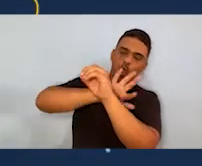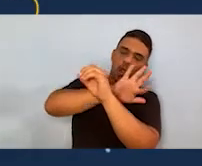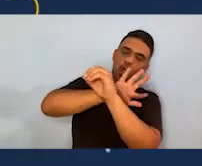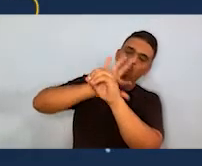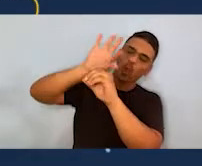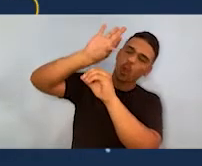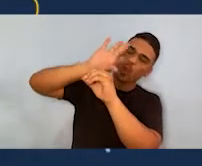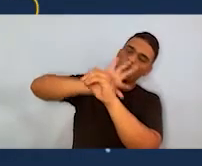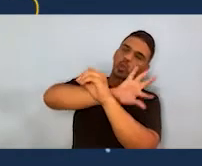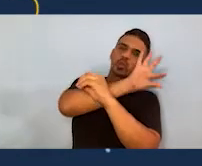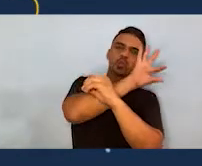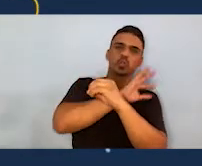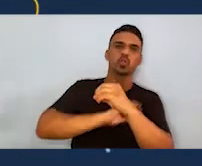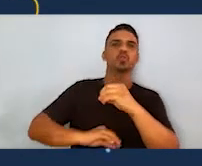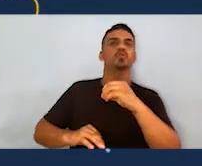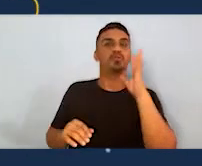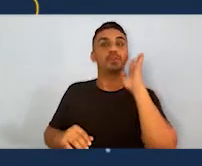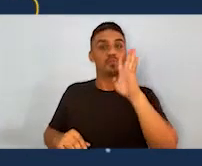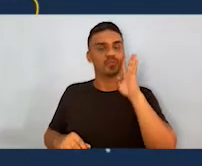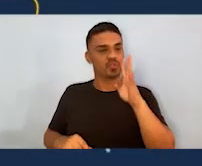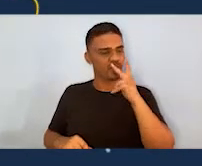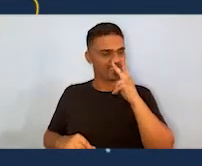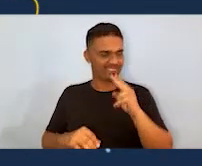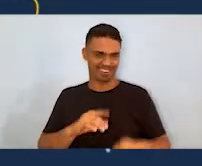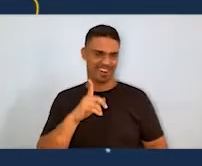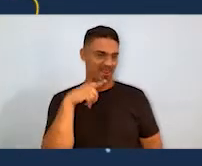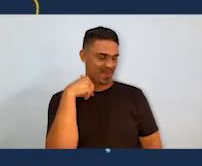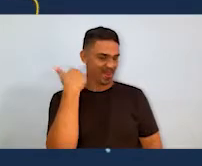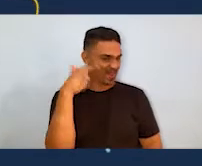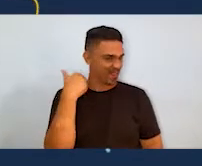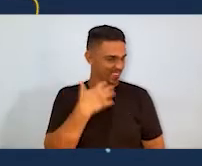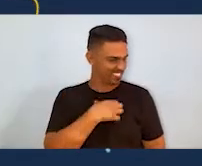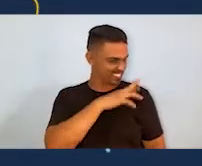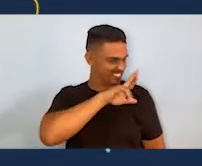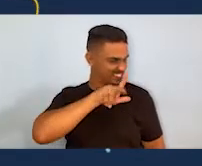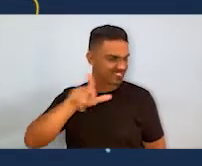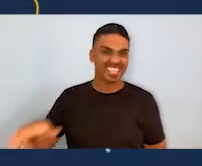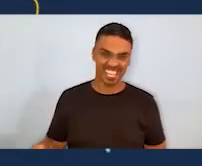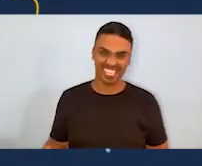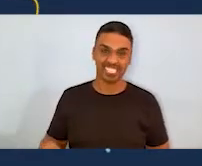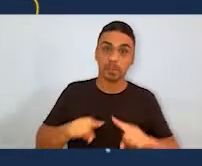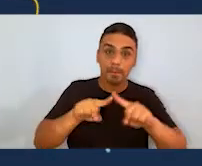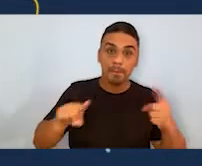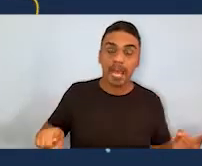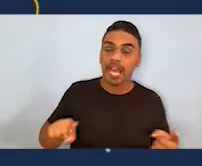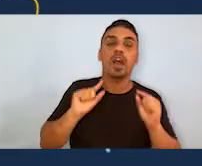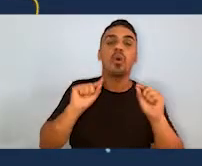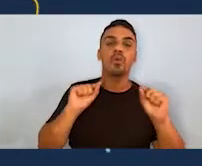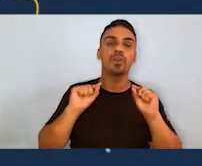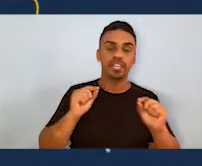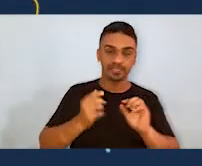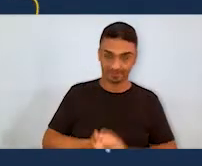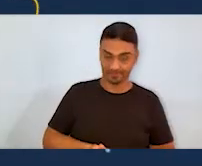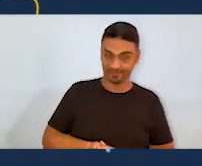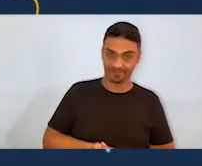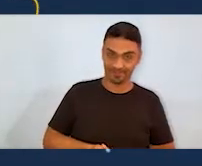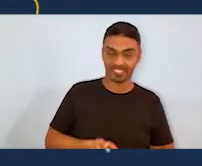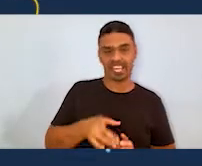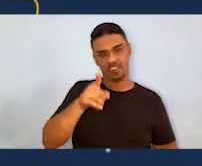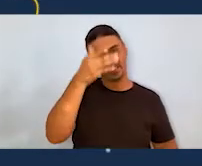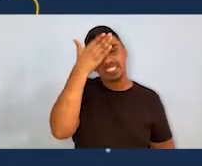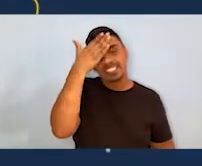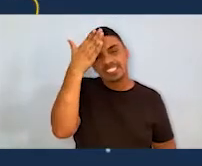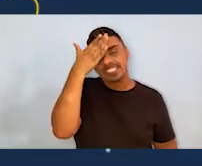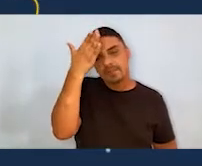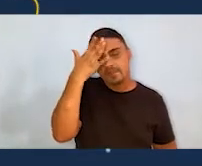com 3D, e fica uma coisa muito louca. Então, assim, mas o ponto aqui é isso,